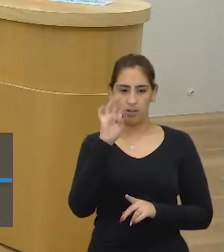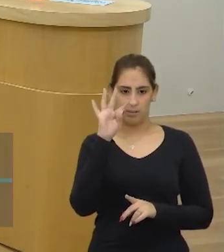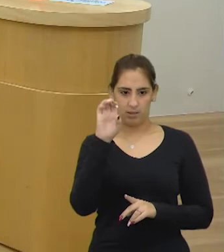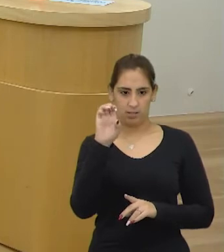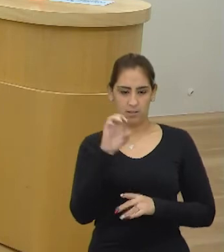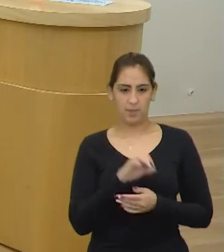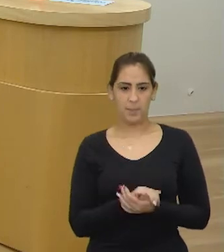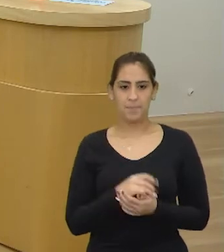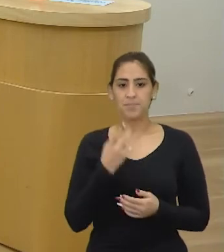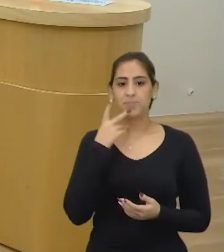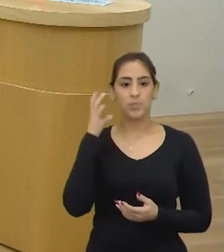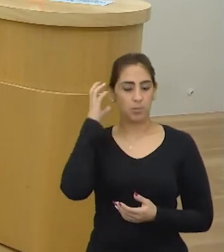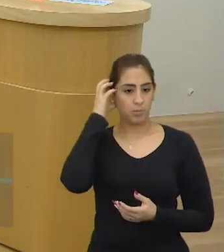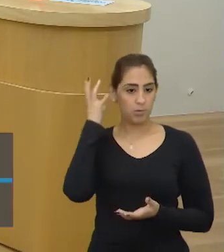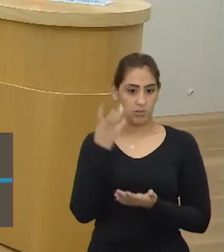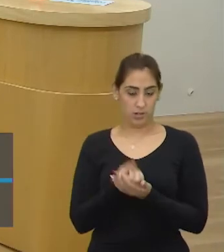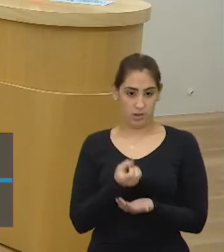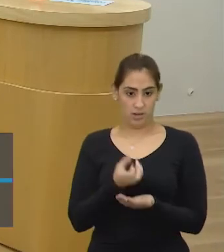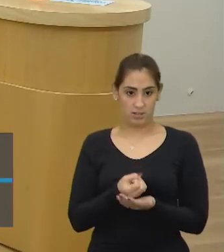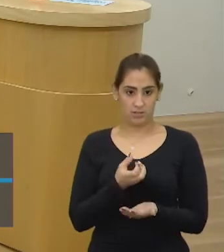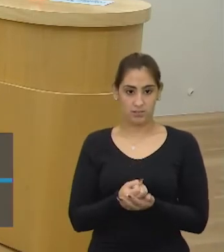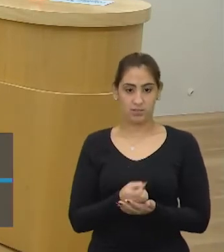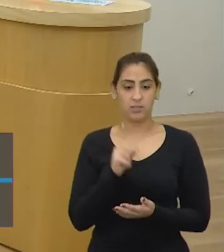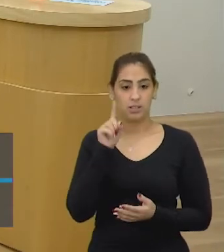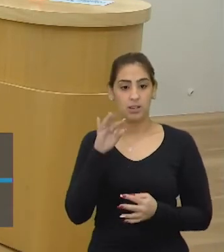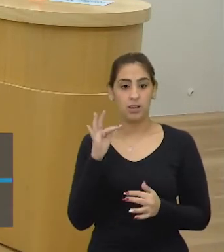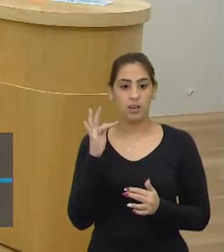falando de podcast, né? Podcast é um texto